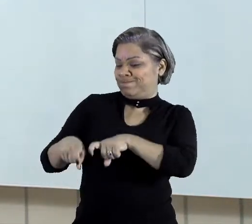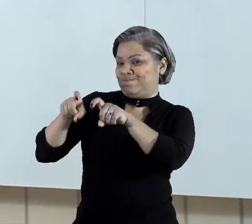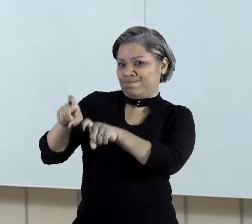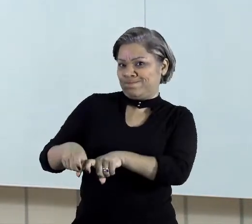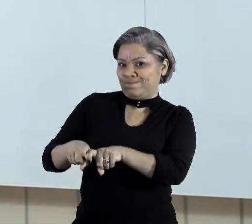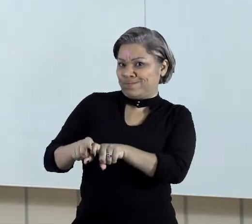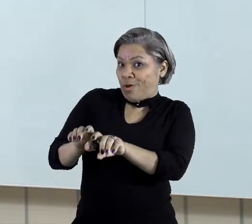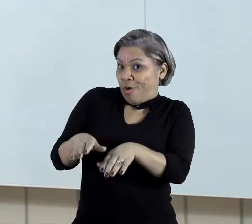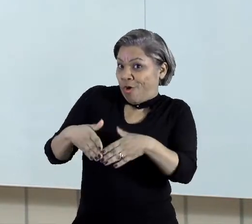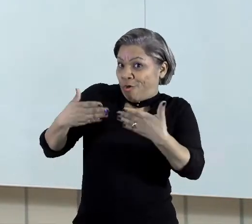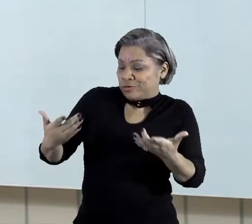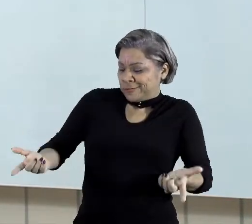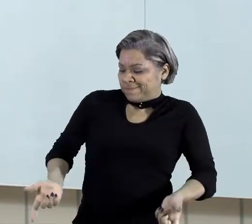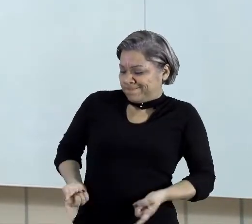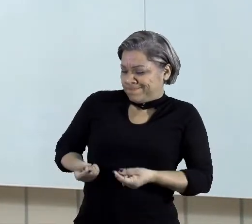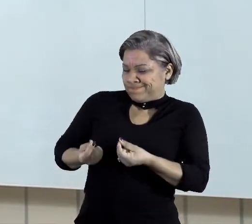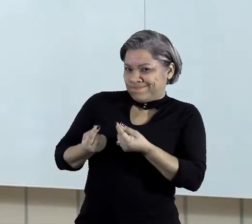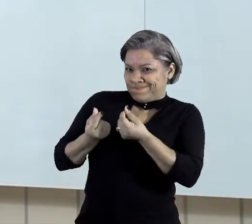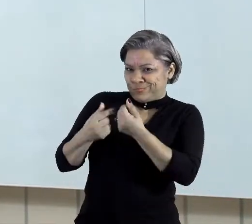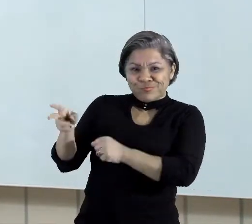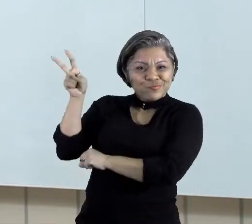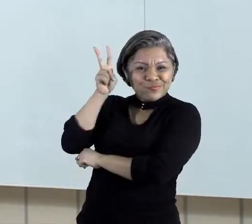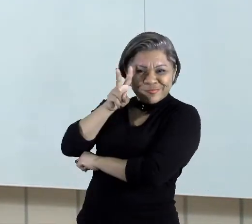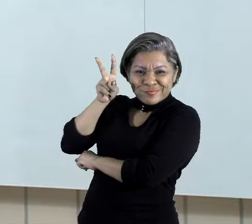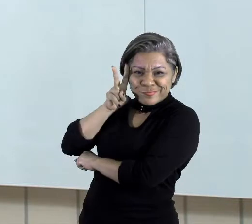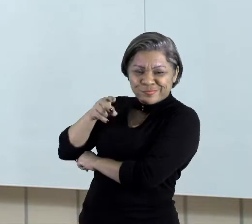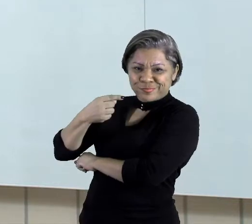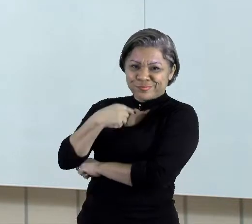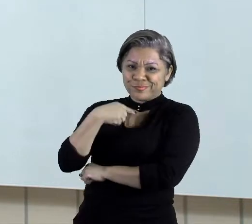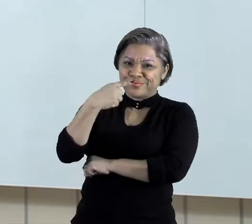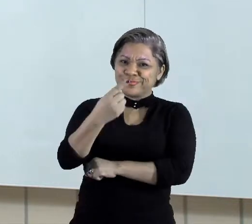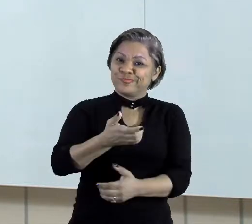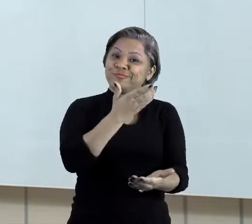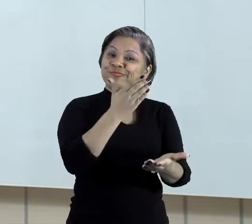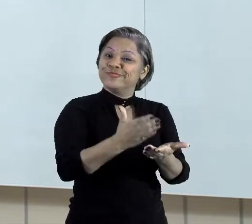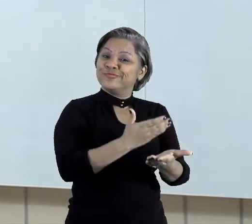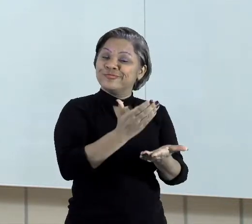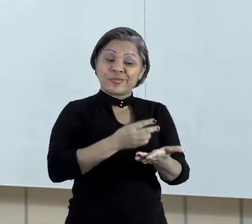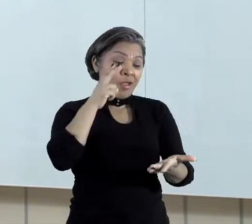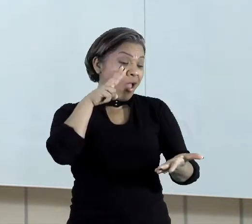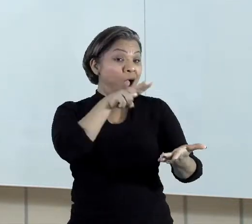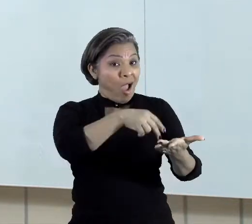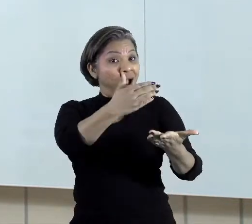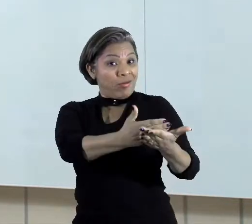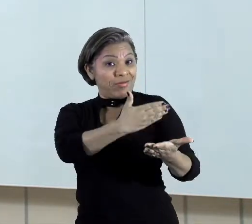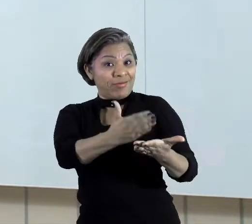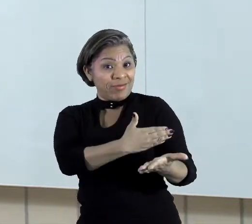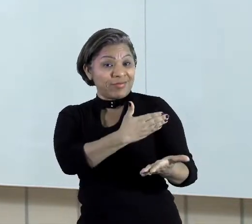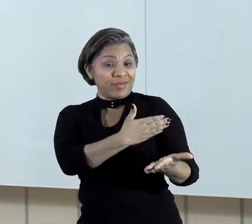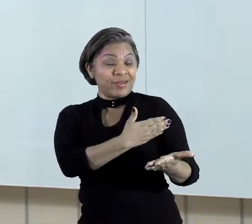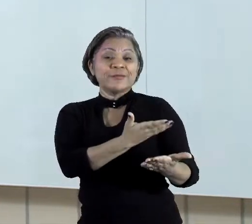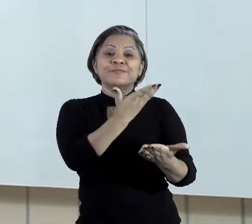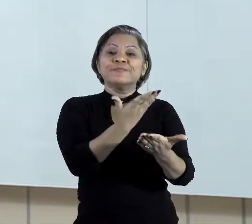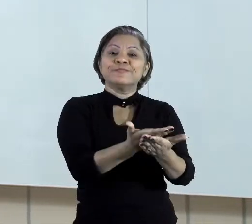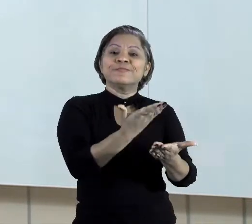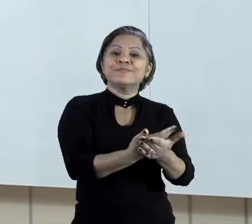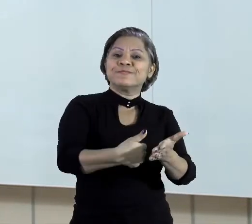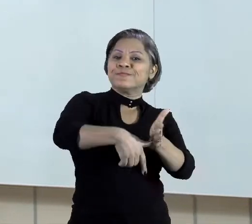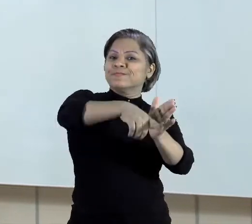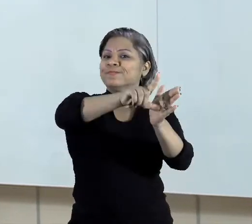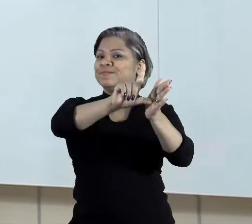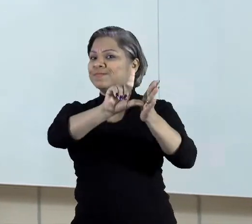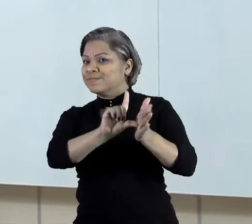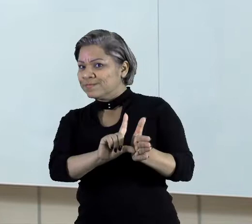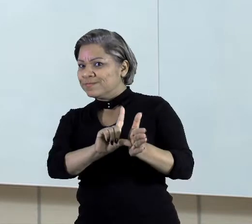economia. Vamos lembrar, eu, você e o caderno, olha no caderno de vocês aí. A aula anterior nós falamos sobre